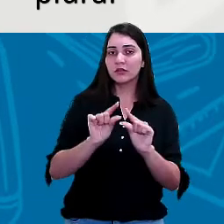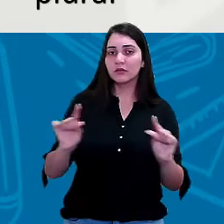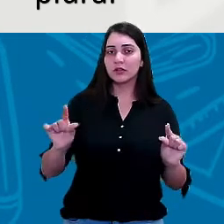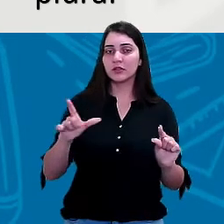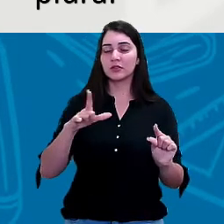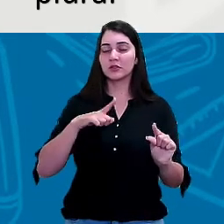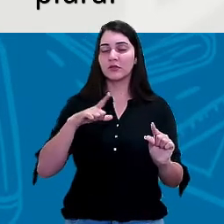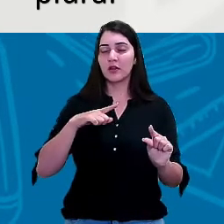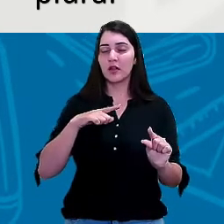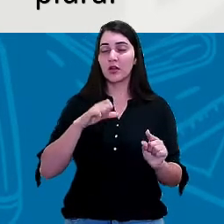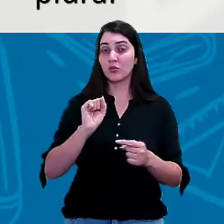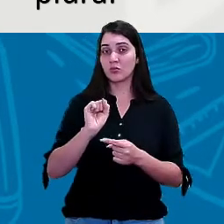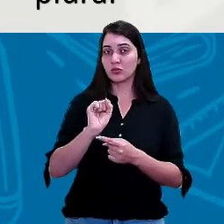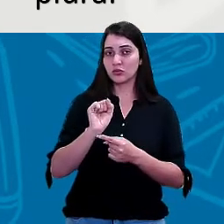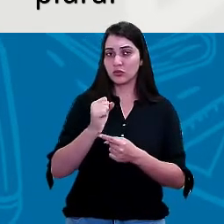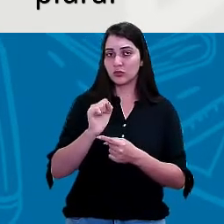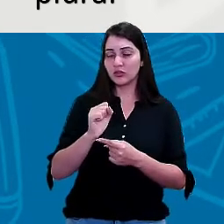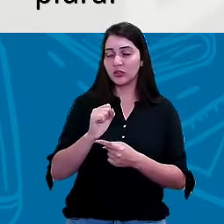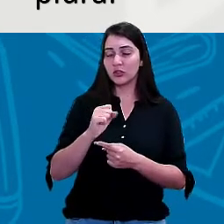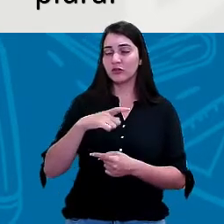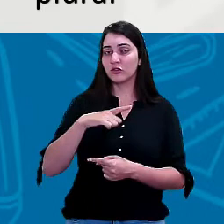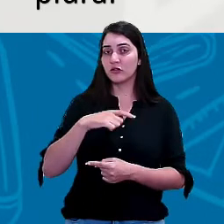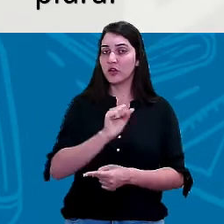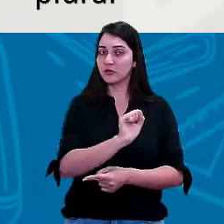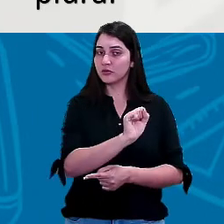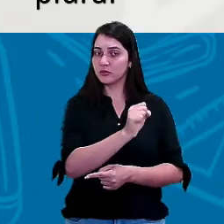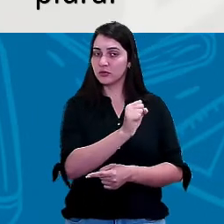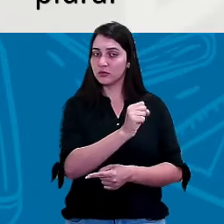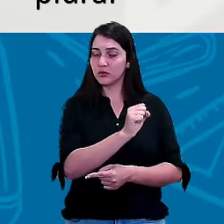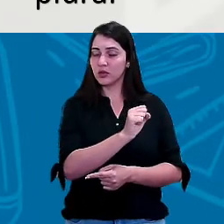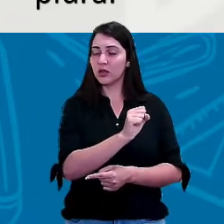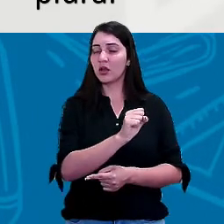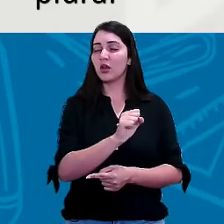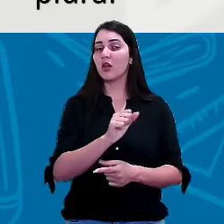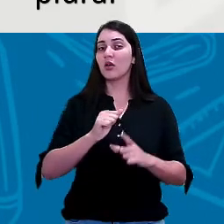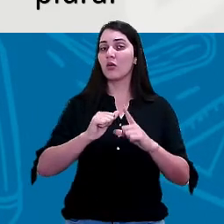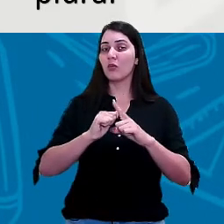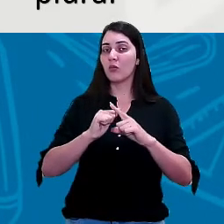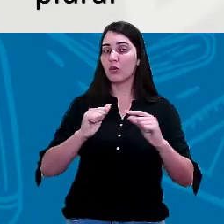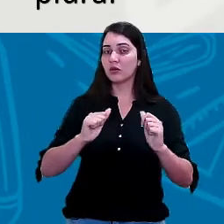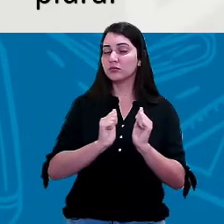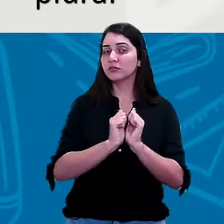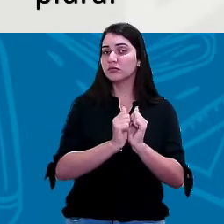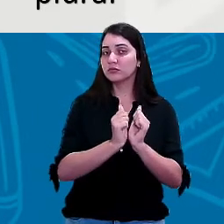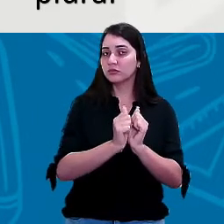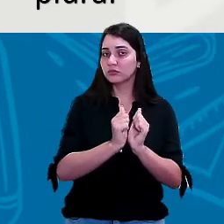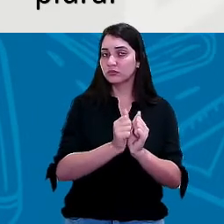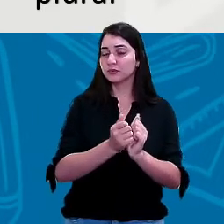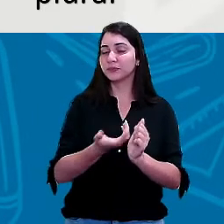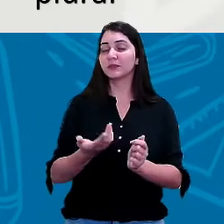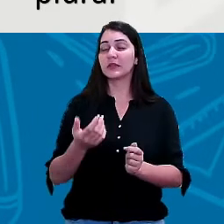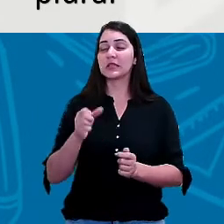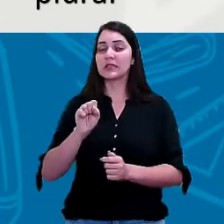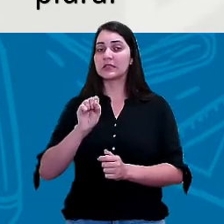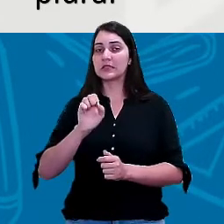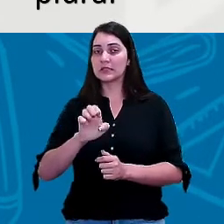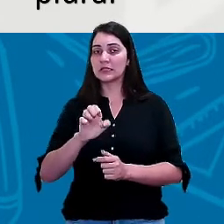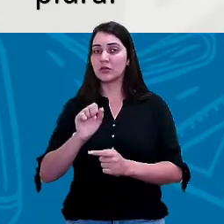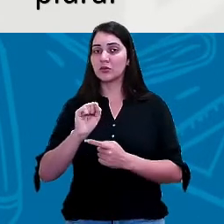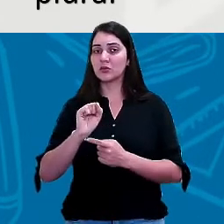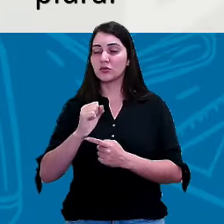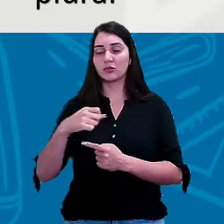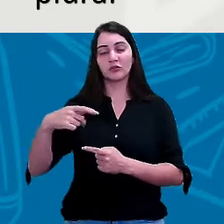o substantivo estiver no singular, o artigo tem que estar acompanhando. Se o substantivo estiver